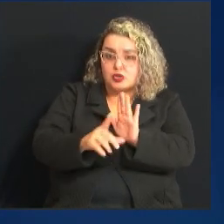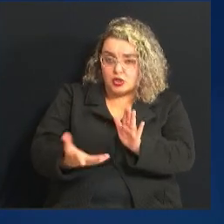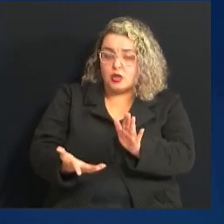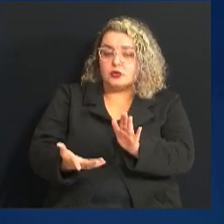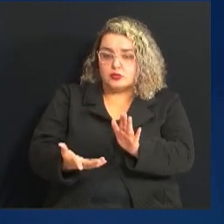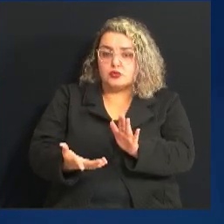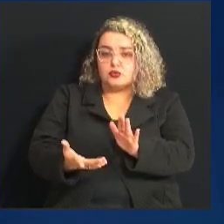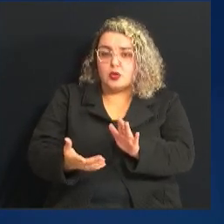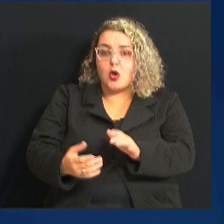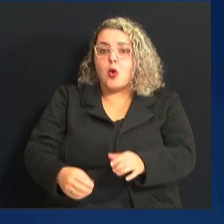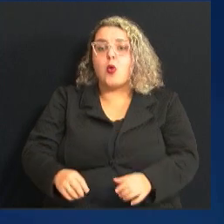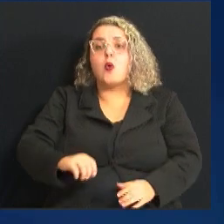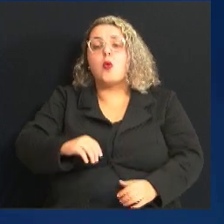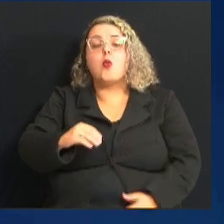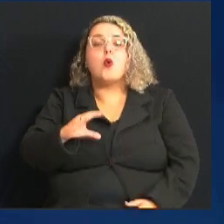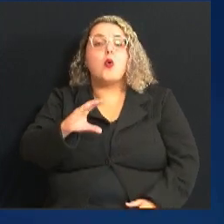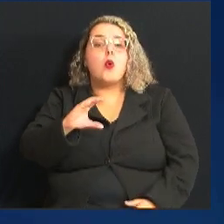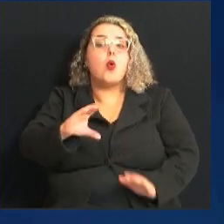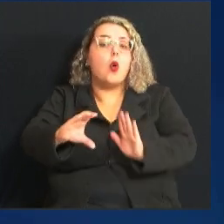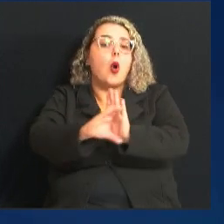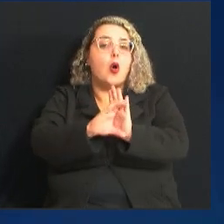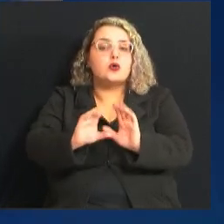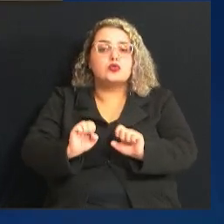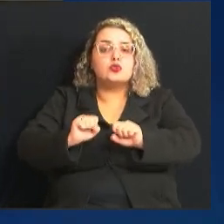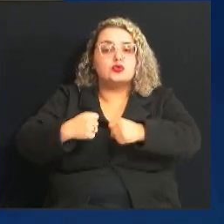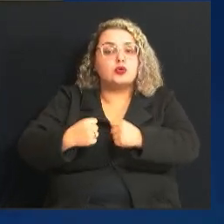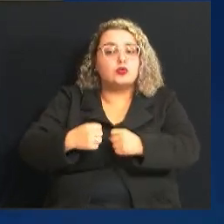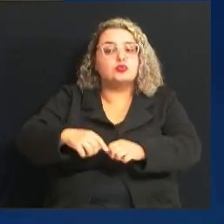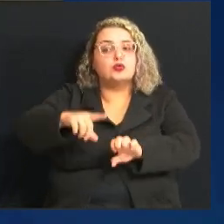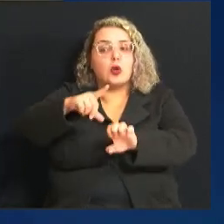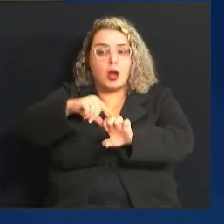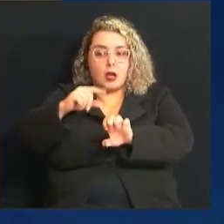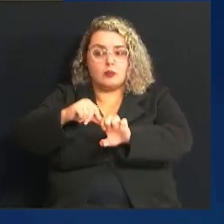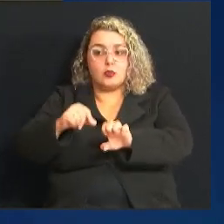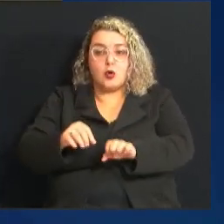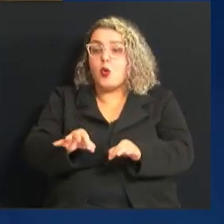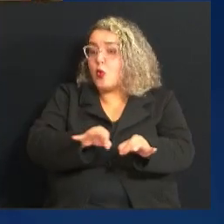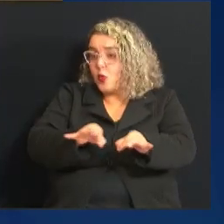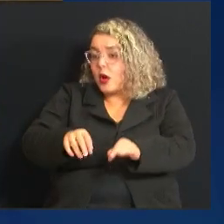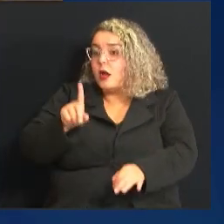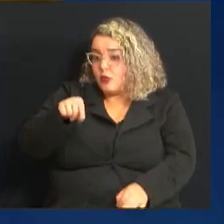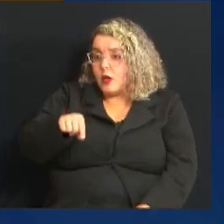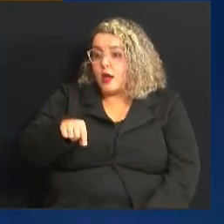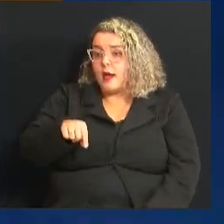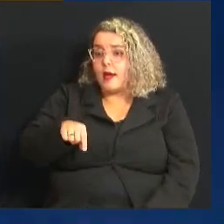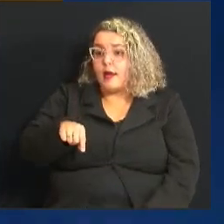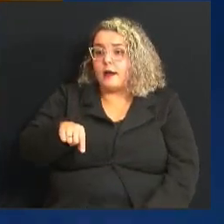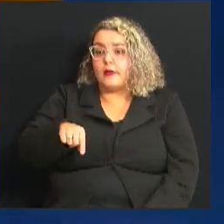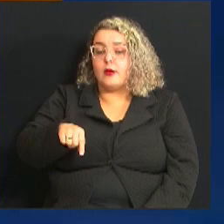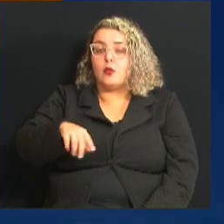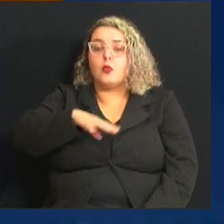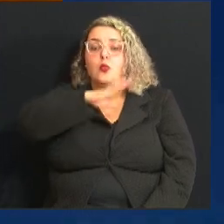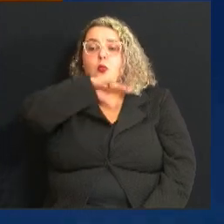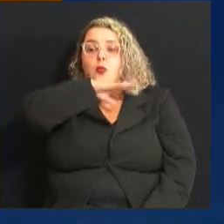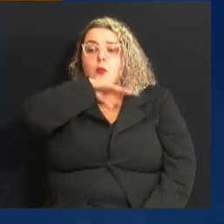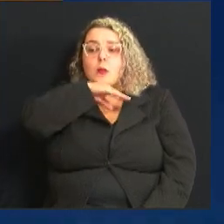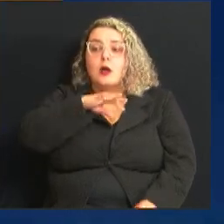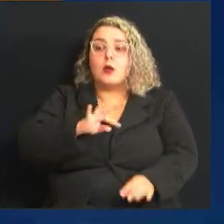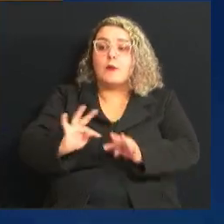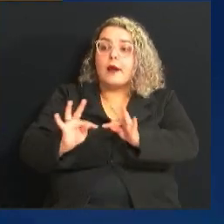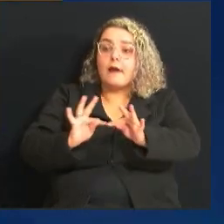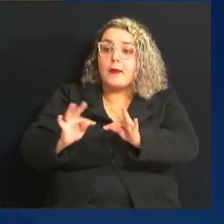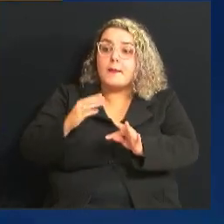do Código de Defesa do Empreendedor. O quadro É o Bicho mostra hoje uma técnica para